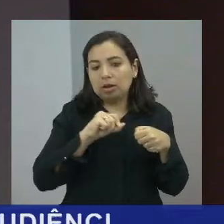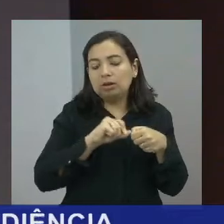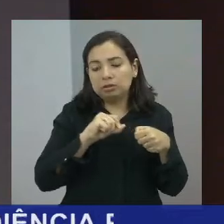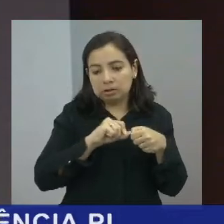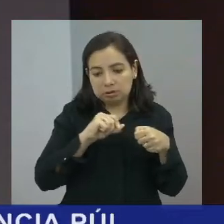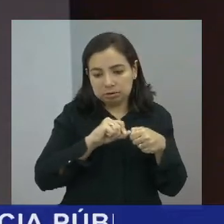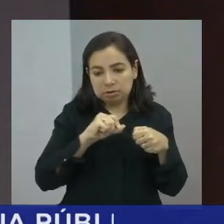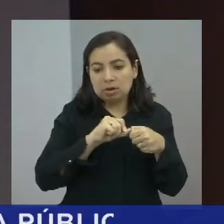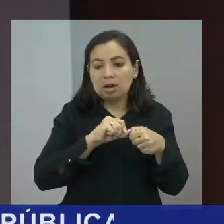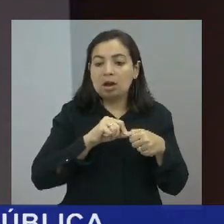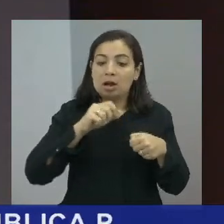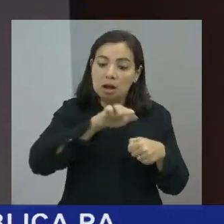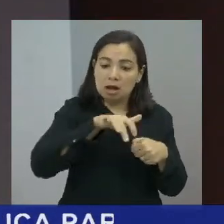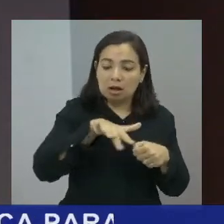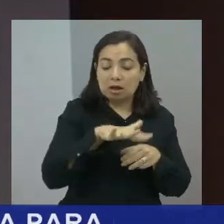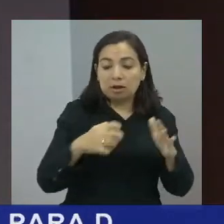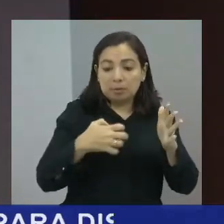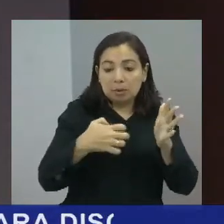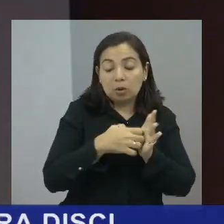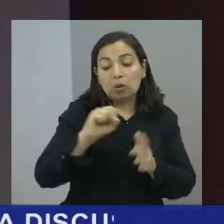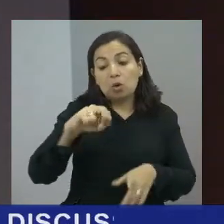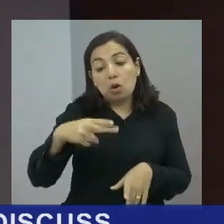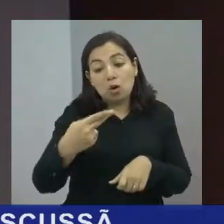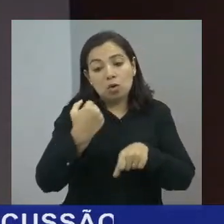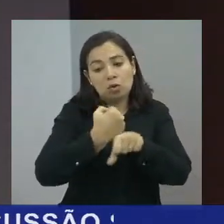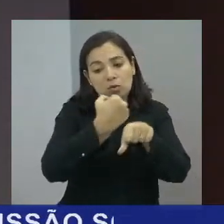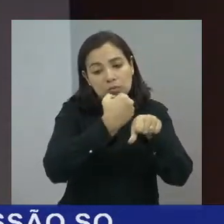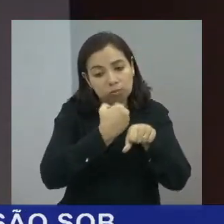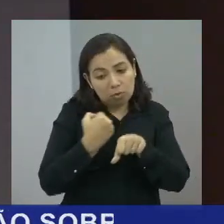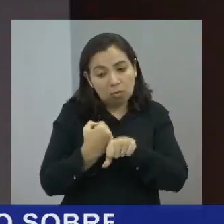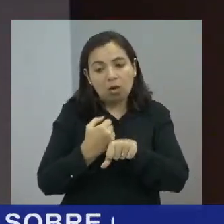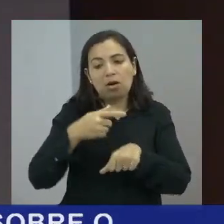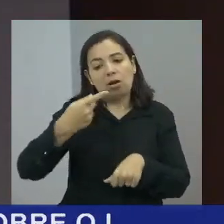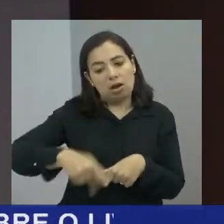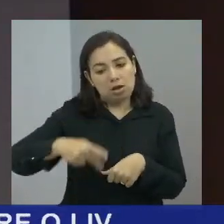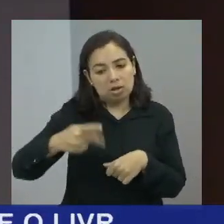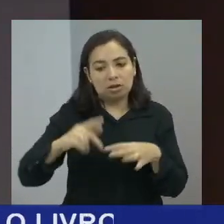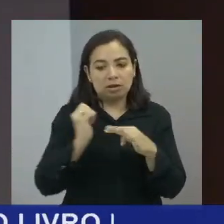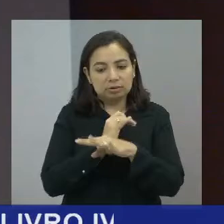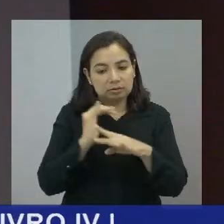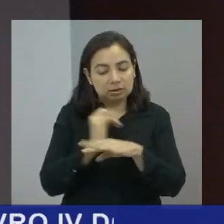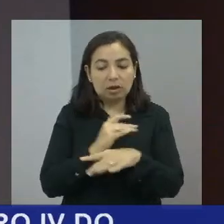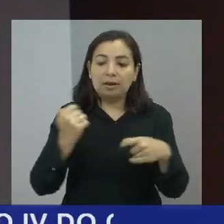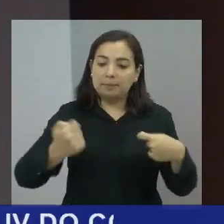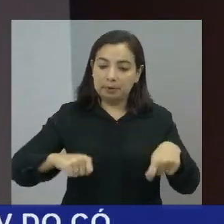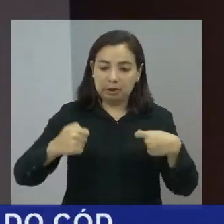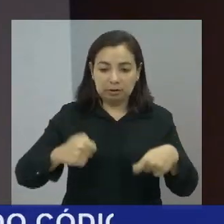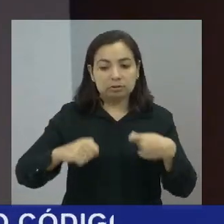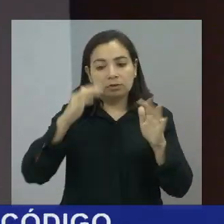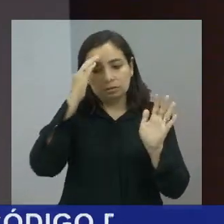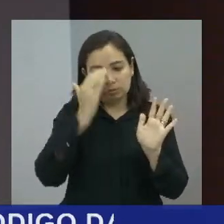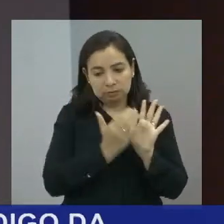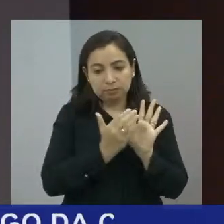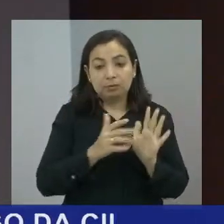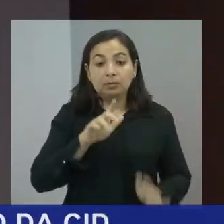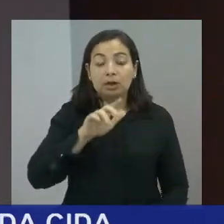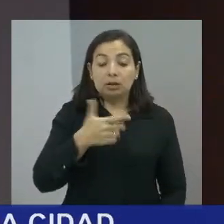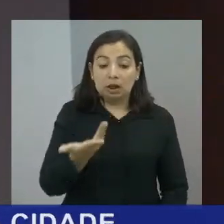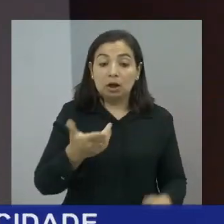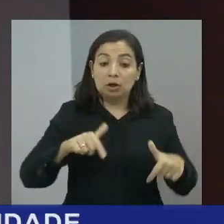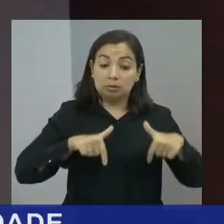ao empreendedorismo ou alguma obra que ele queira realizar na nossa cidade. Então, volto a dizer, licenciamento